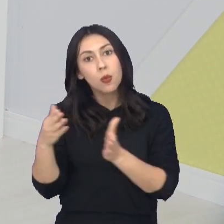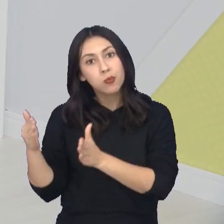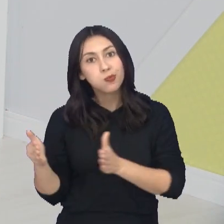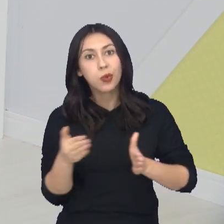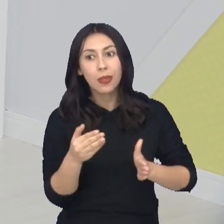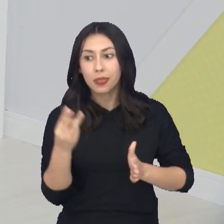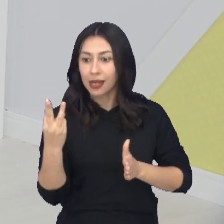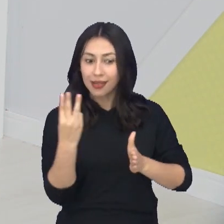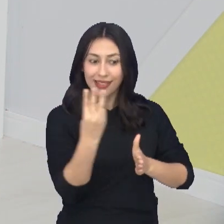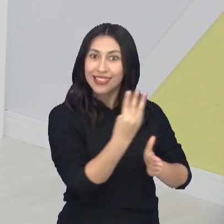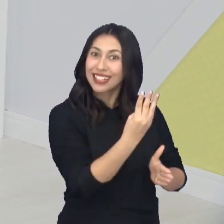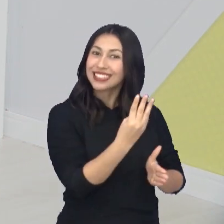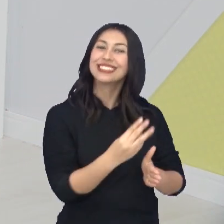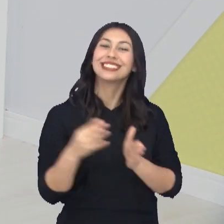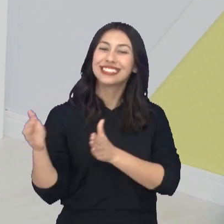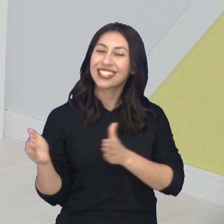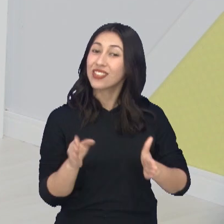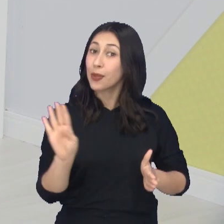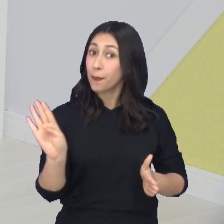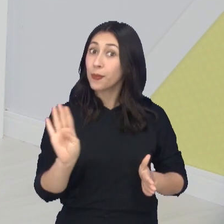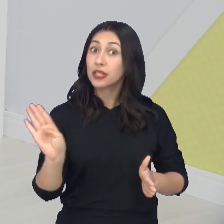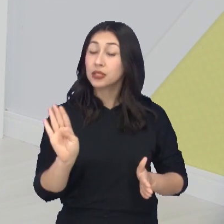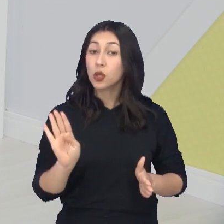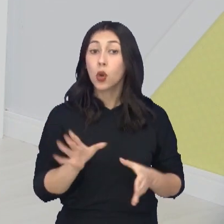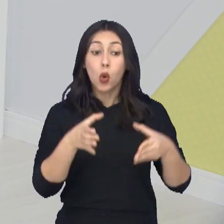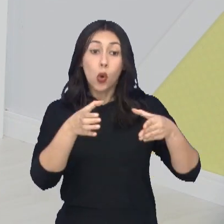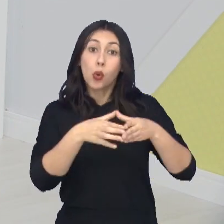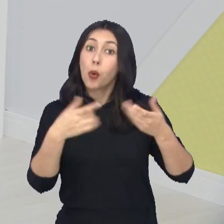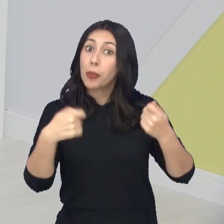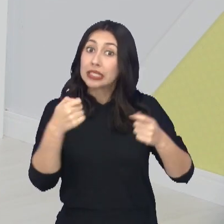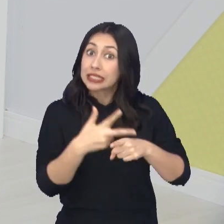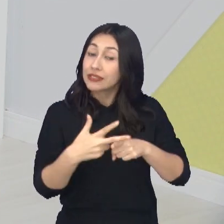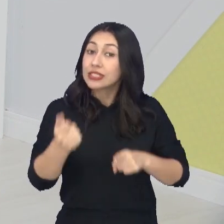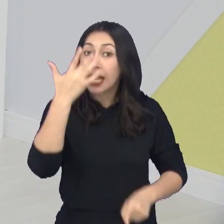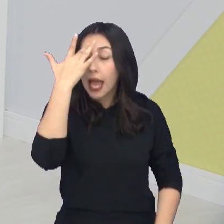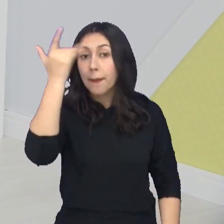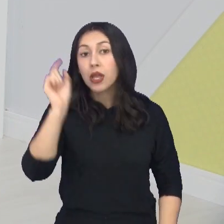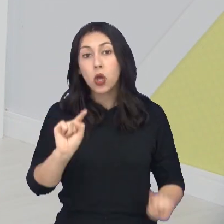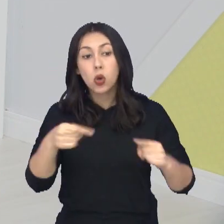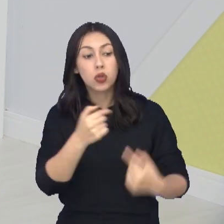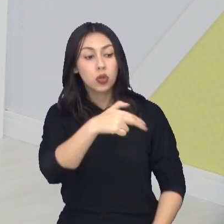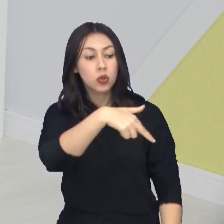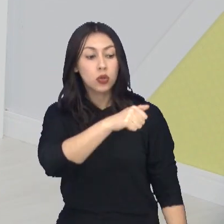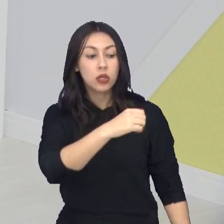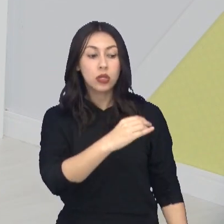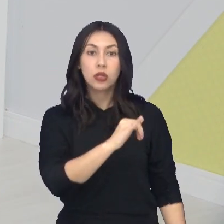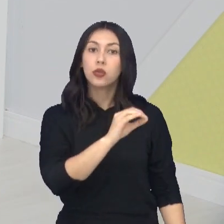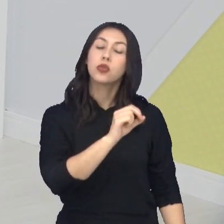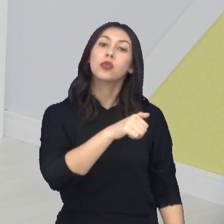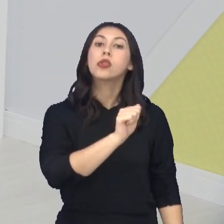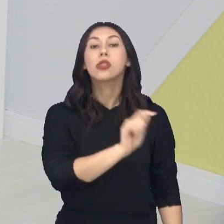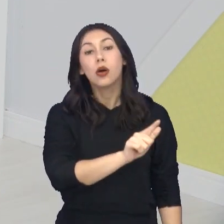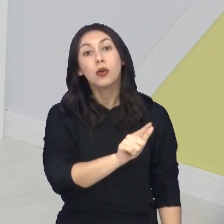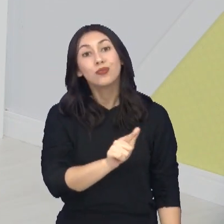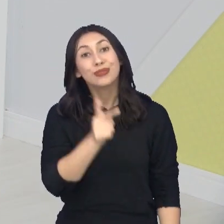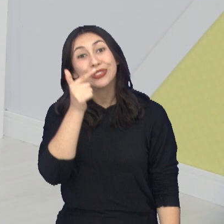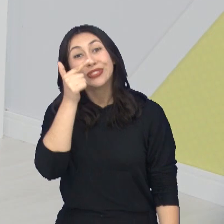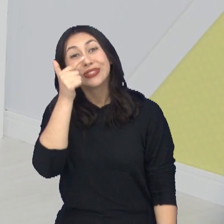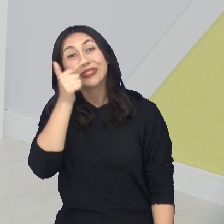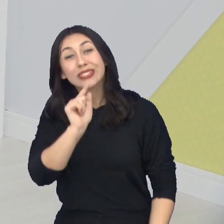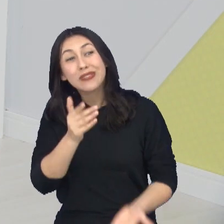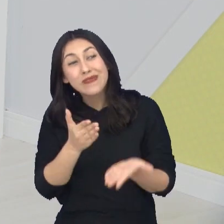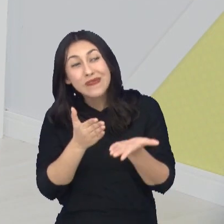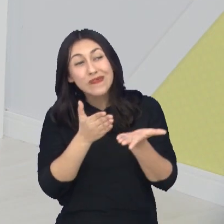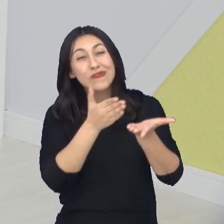três, desta terceira fase da Bezinha. O time precisa da vitória amanhã contra o Nacional da capital para ainda sonhar com uma das